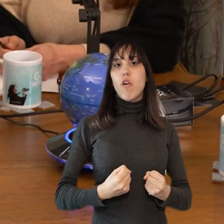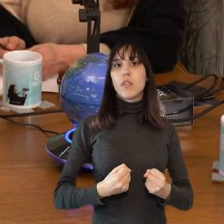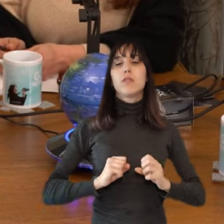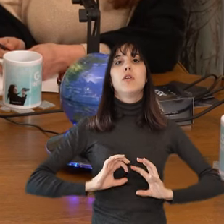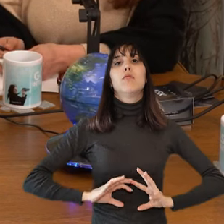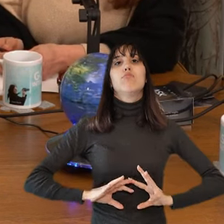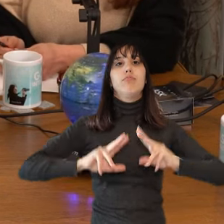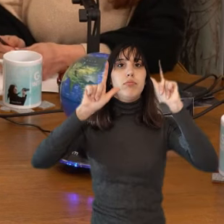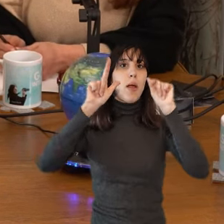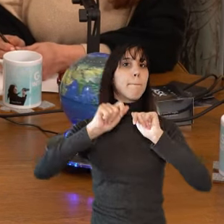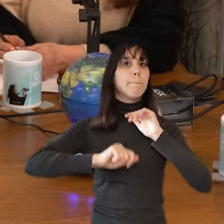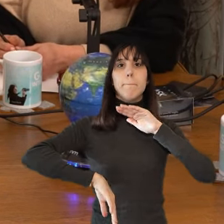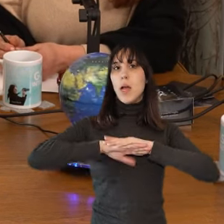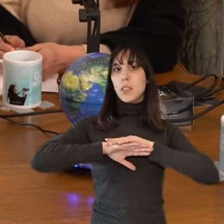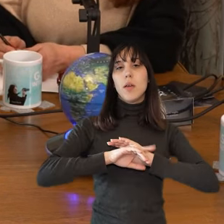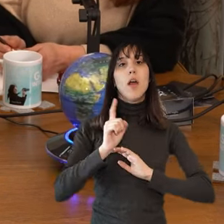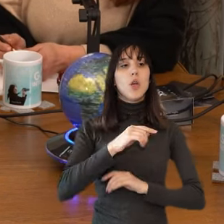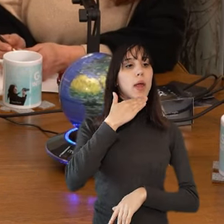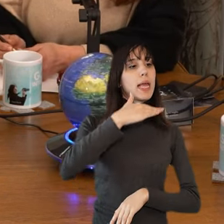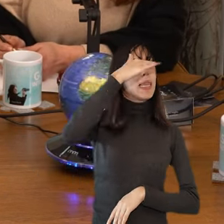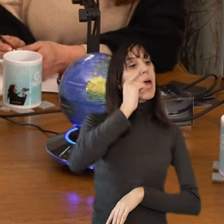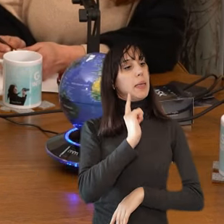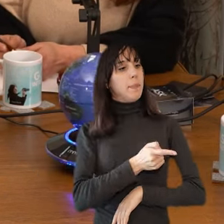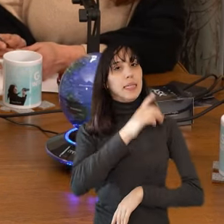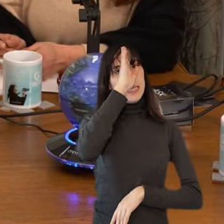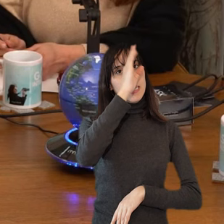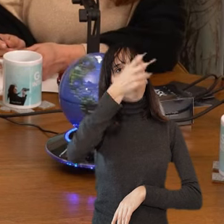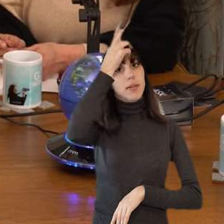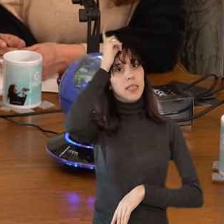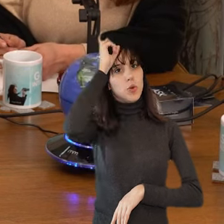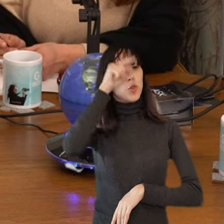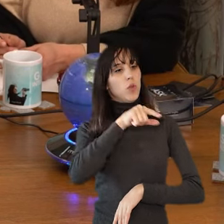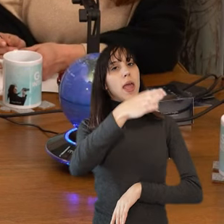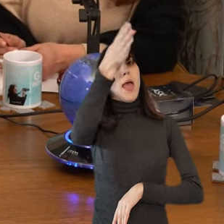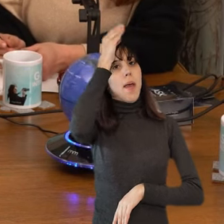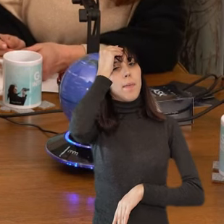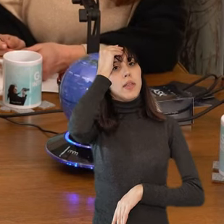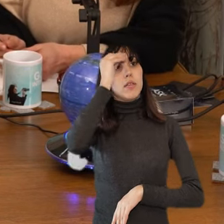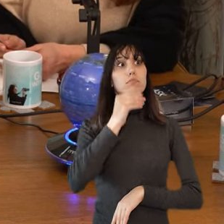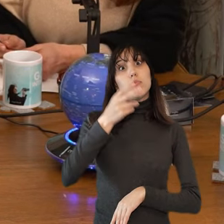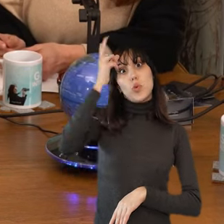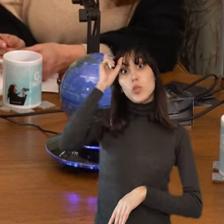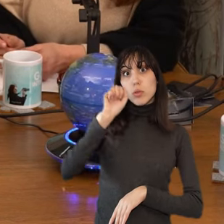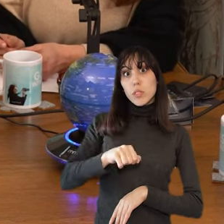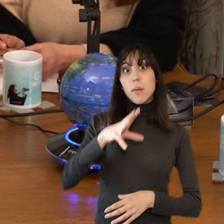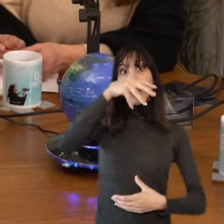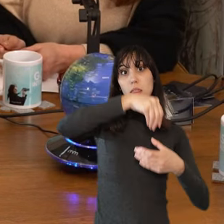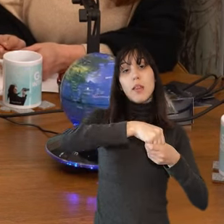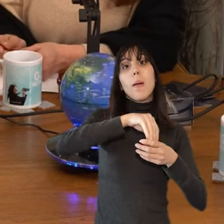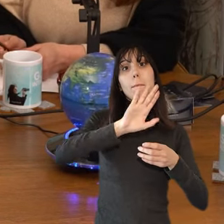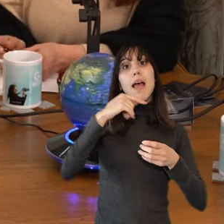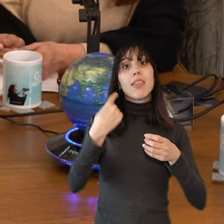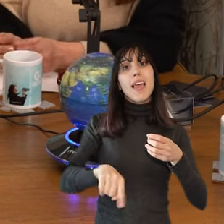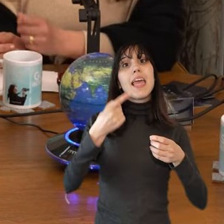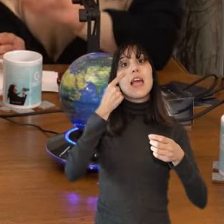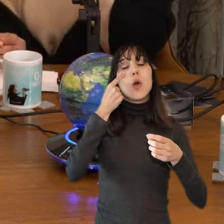aqui de eh naquela idade tem que aprender aquele conteúdo e o conteúdo faz parte mas faz parte outras competências